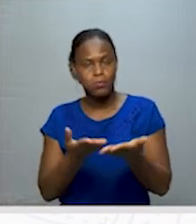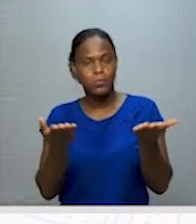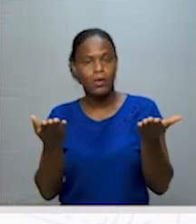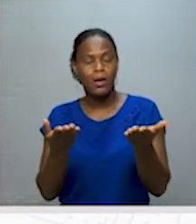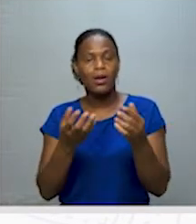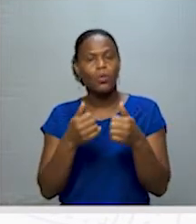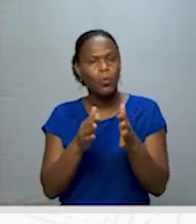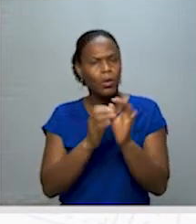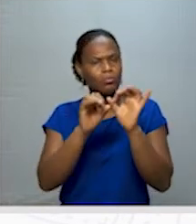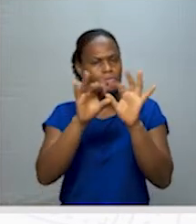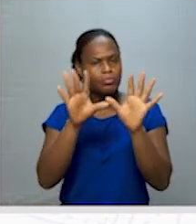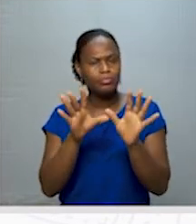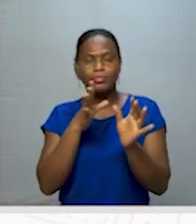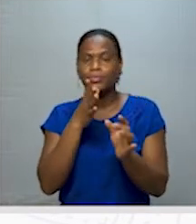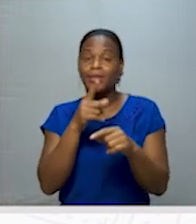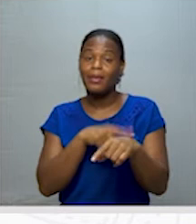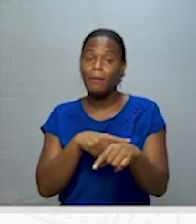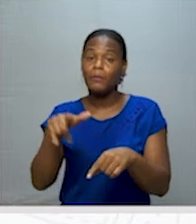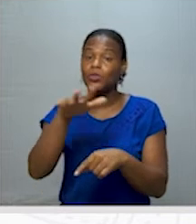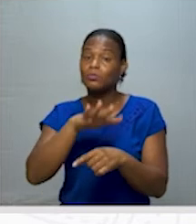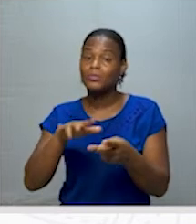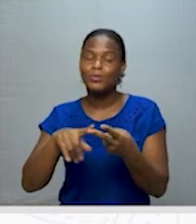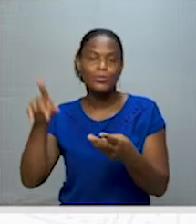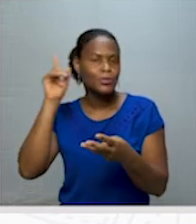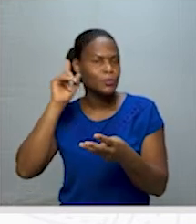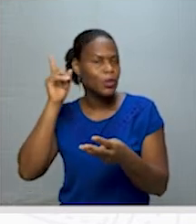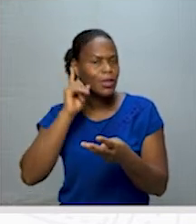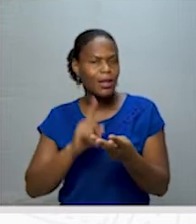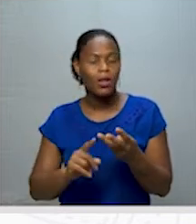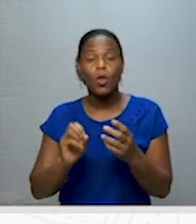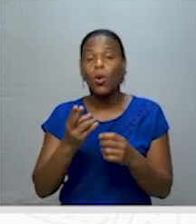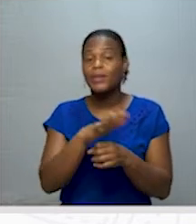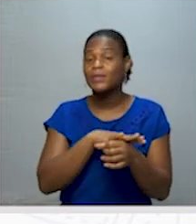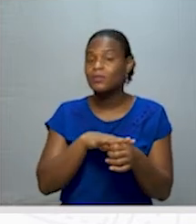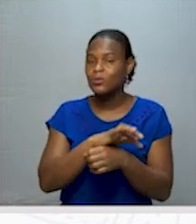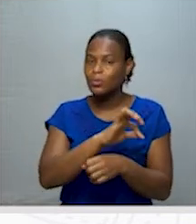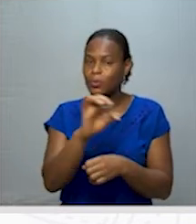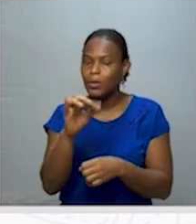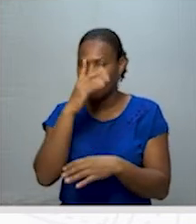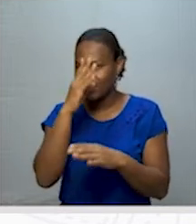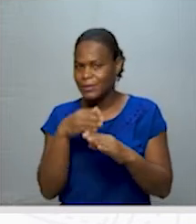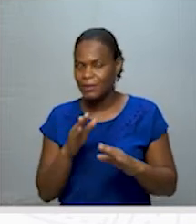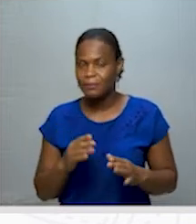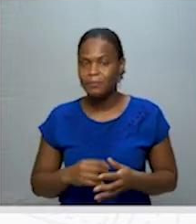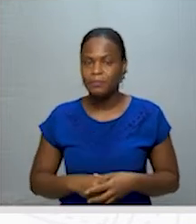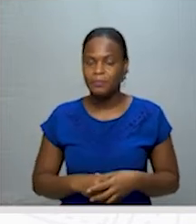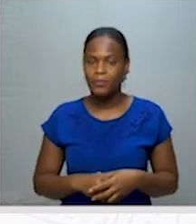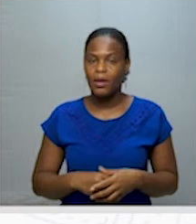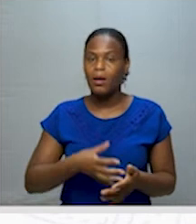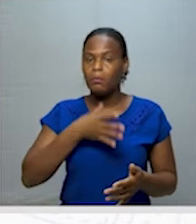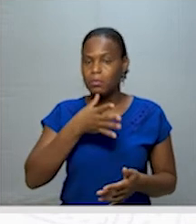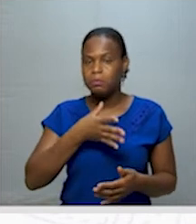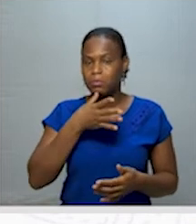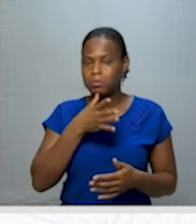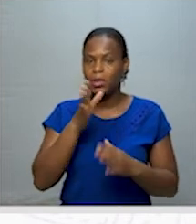apresentar em pormenor, referindo o tempo, o espaço, a importância ou as circunstâncias do seu acontecer. O